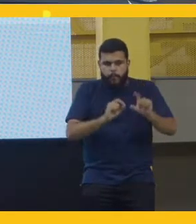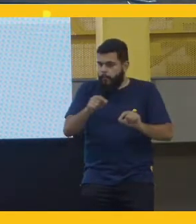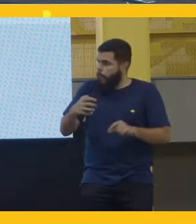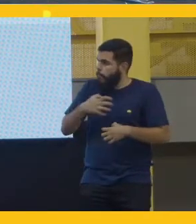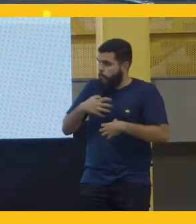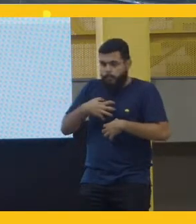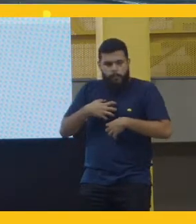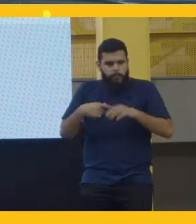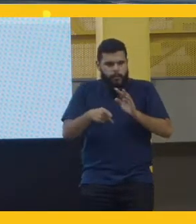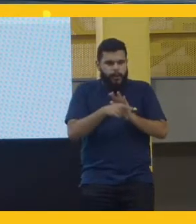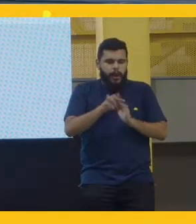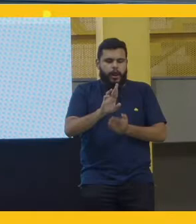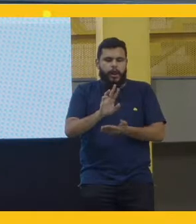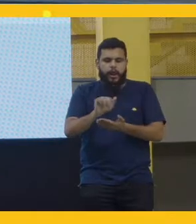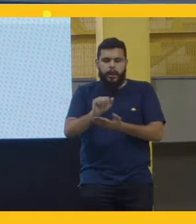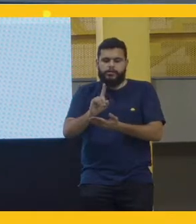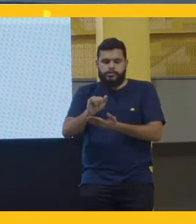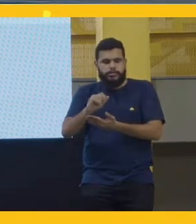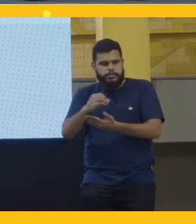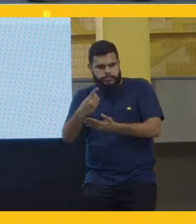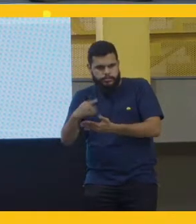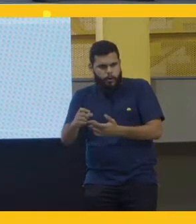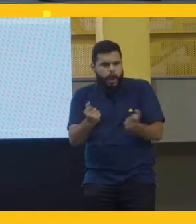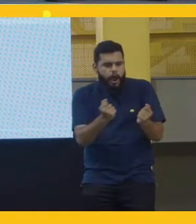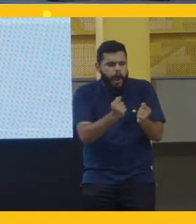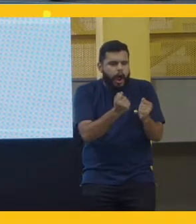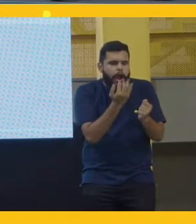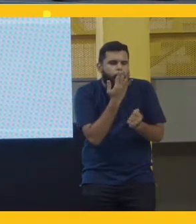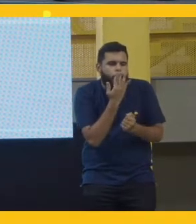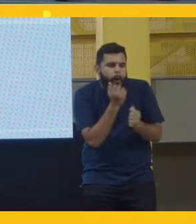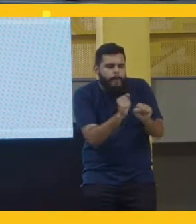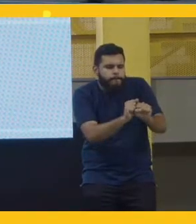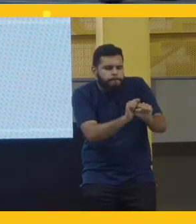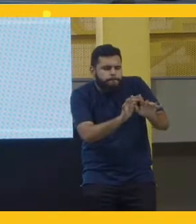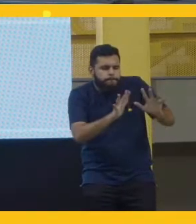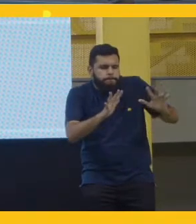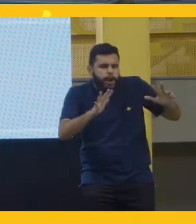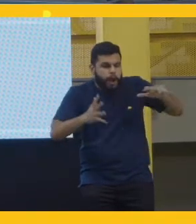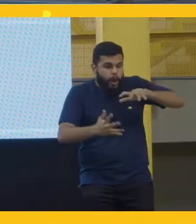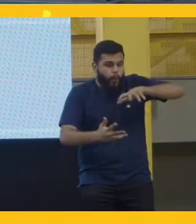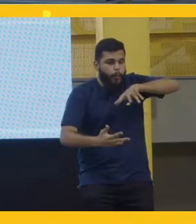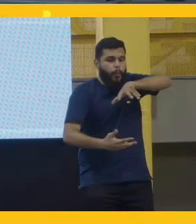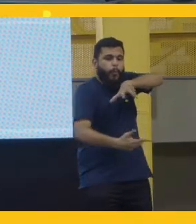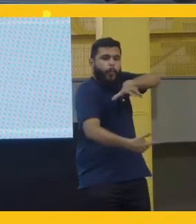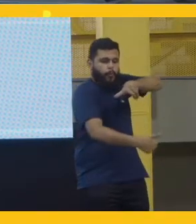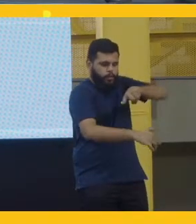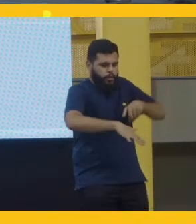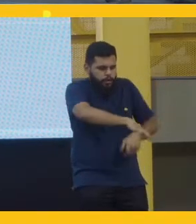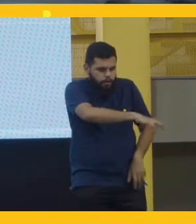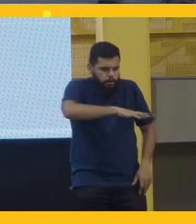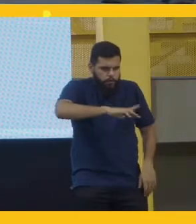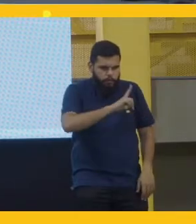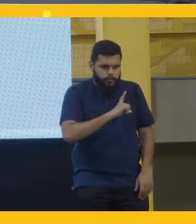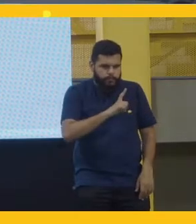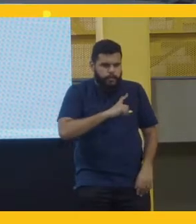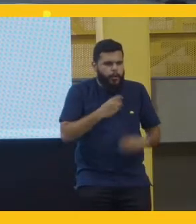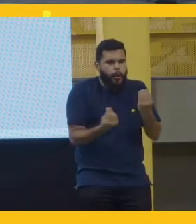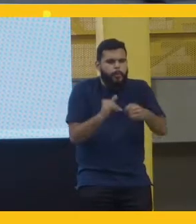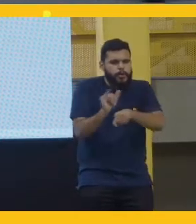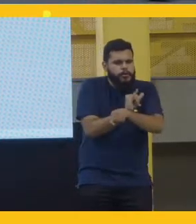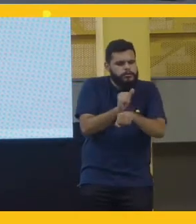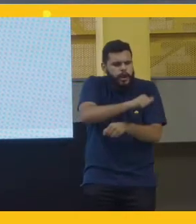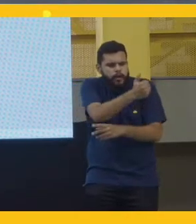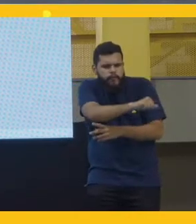da radiação com os objetos presentes na superfície terrestre. Uma das formas de avaliar